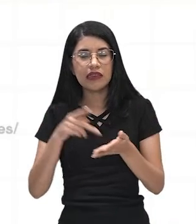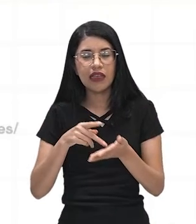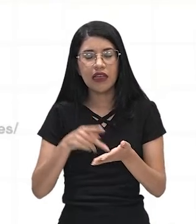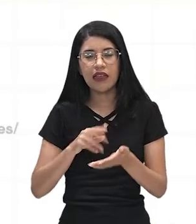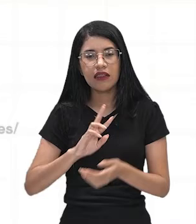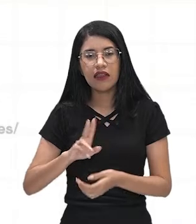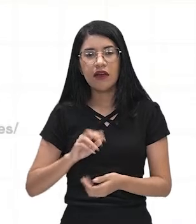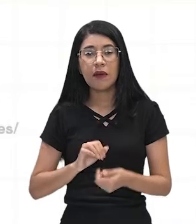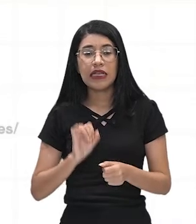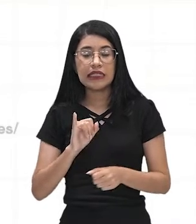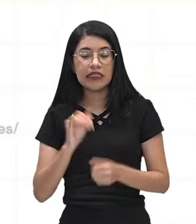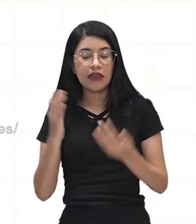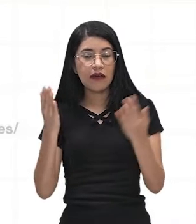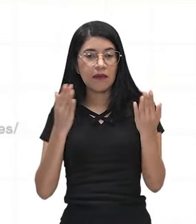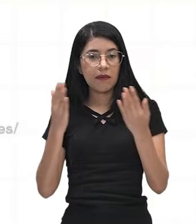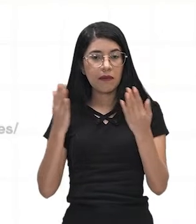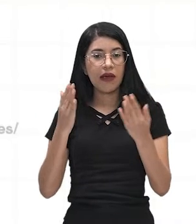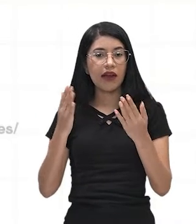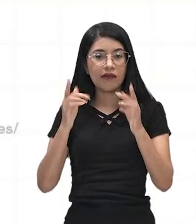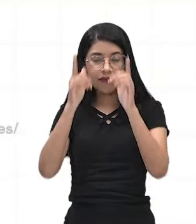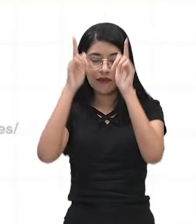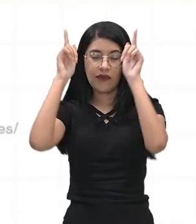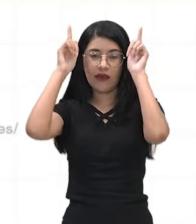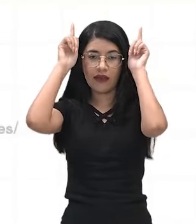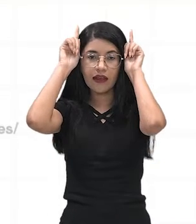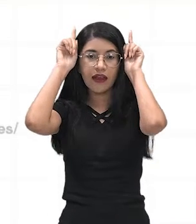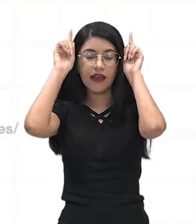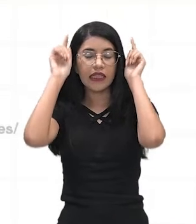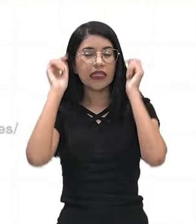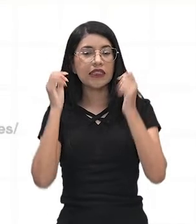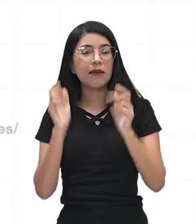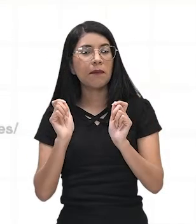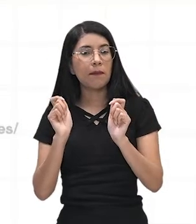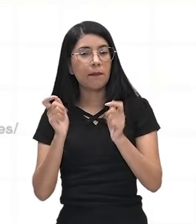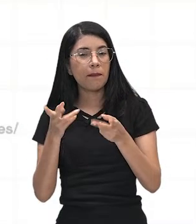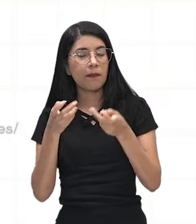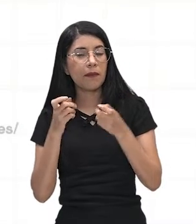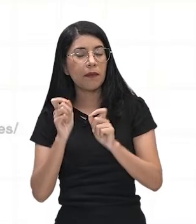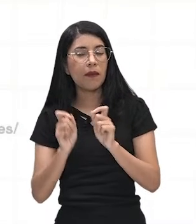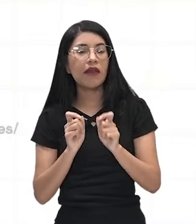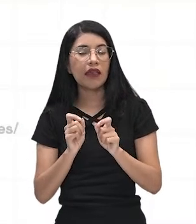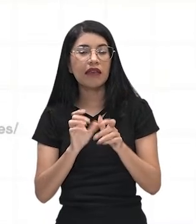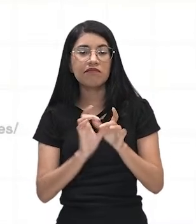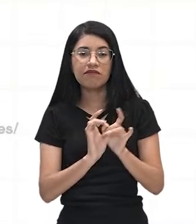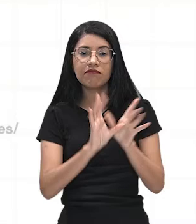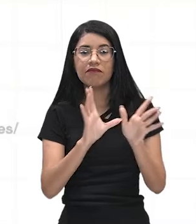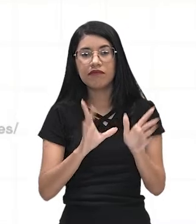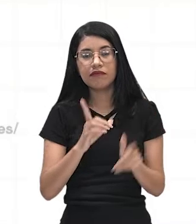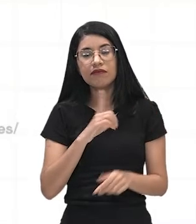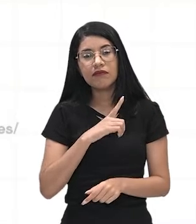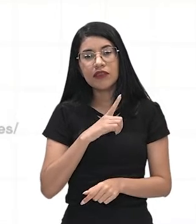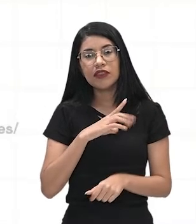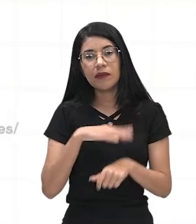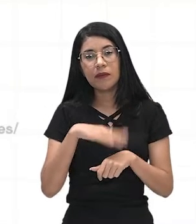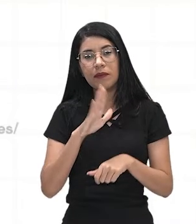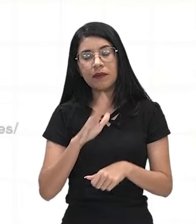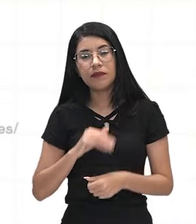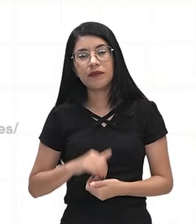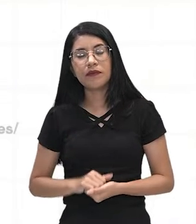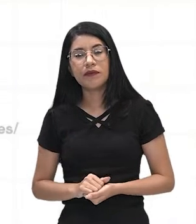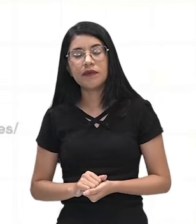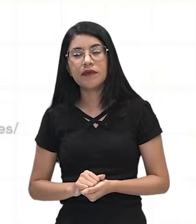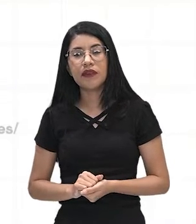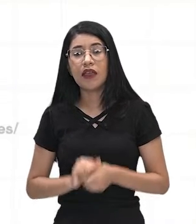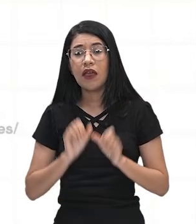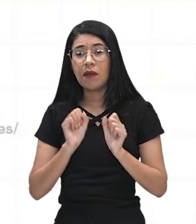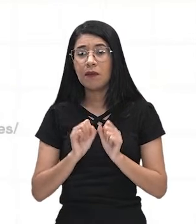gente compara com a mulher grega, a gente vai ver que as mulheres em Roma tinham um pouco mais de liberdade, tá? Elas